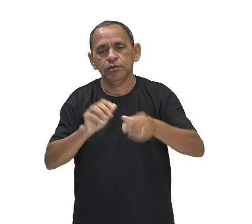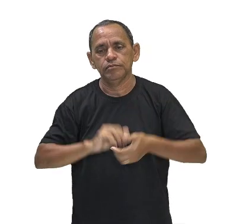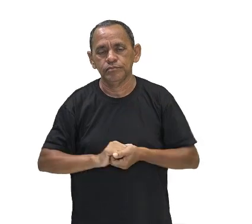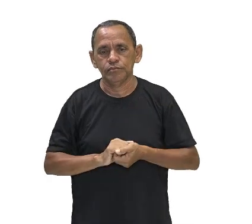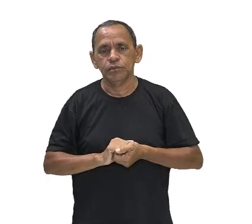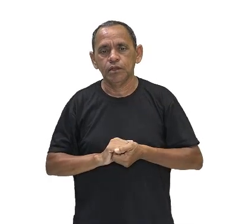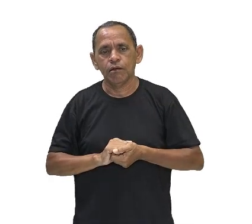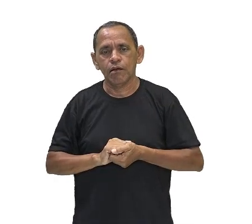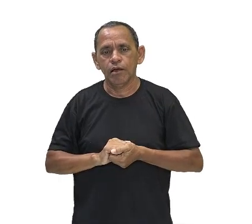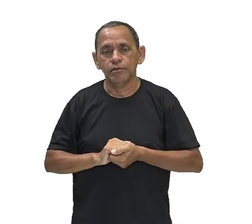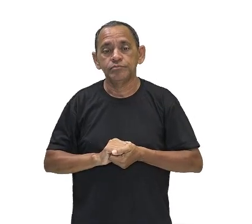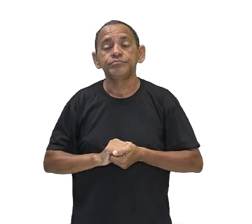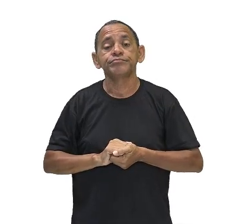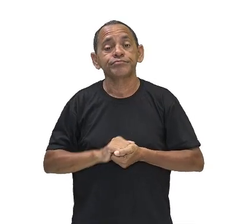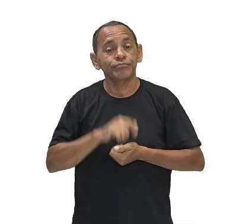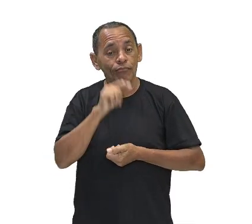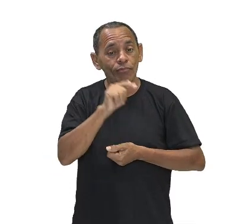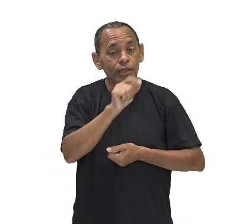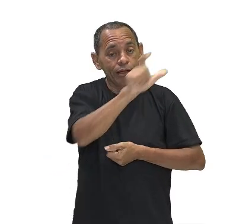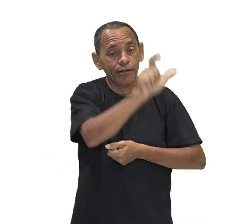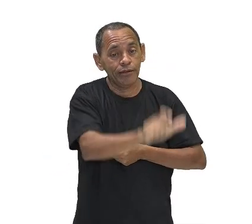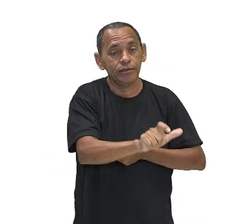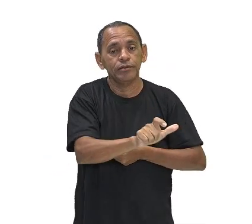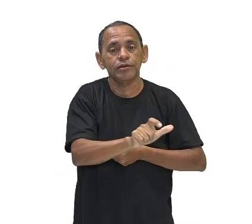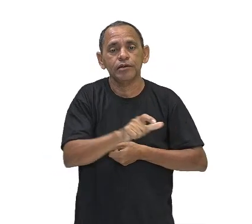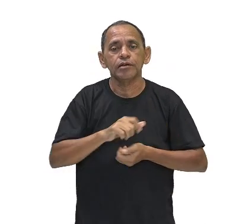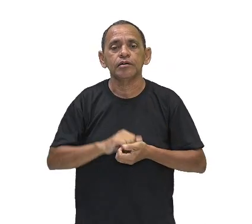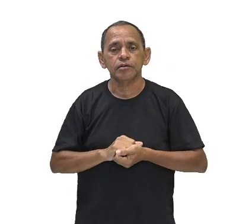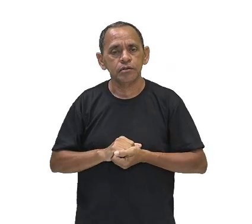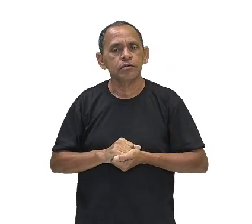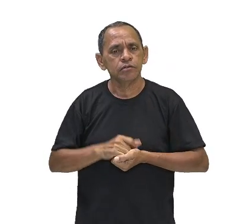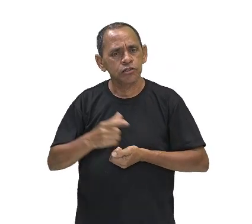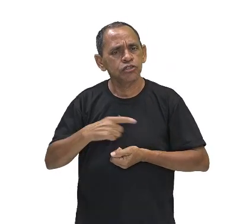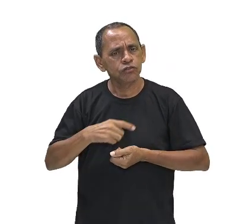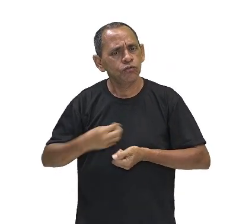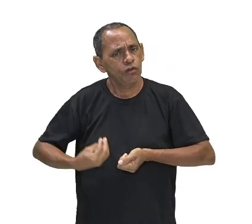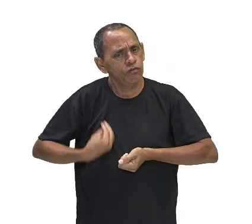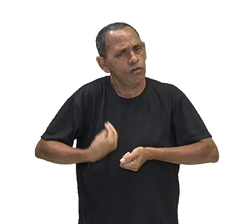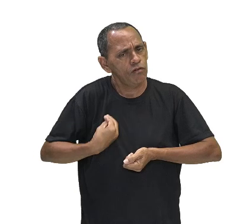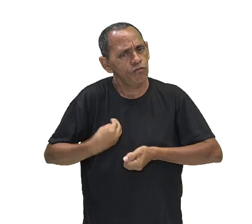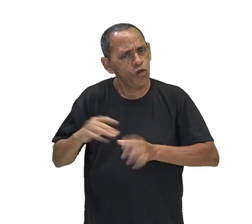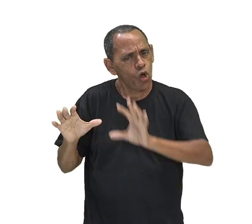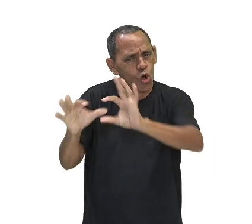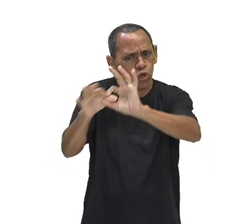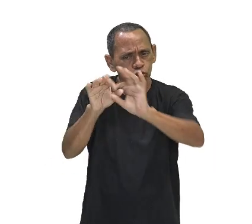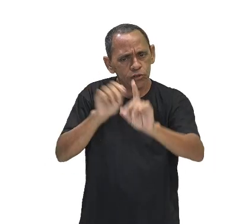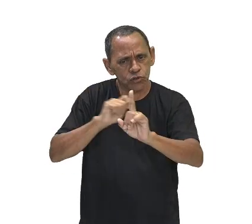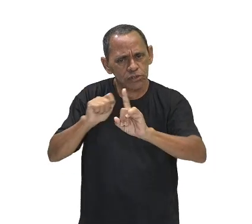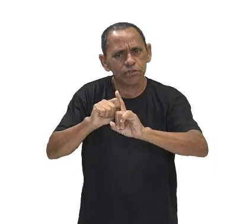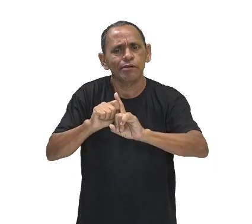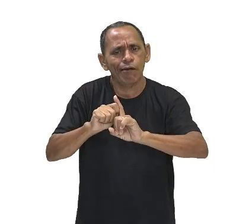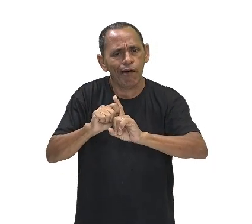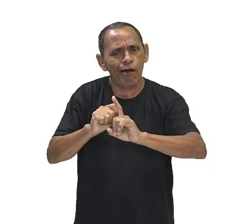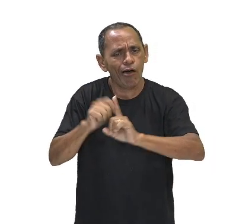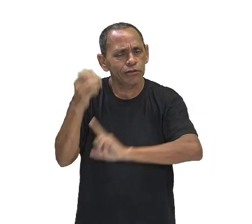Durkheim, ele se alimentou profundamente do contexto social do seu tempo, porque estava